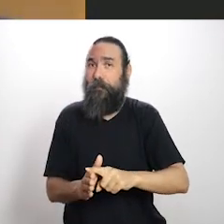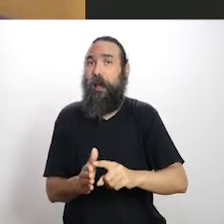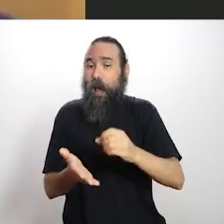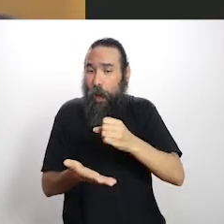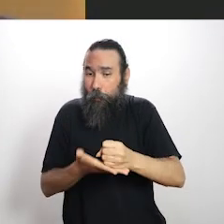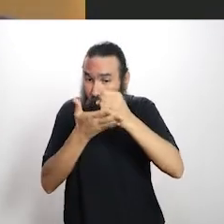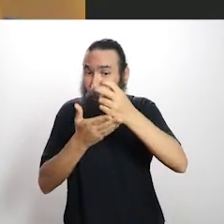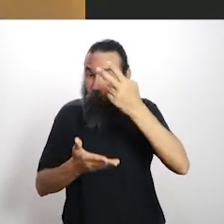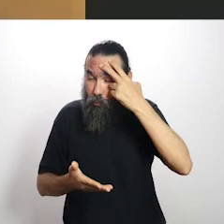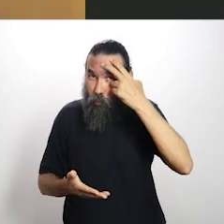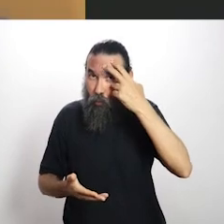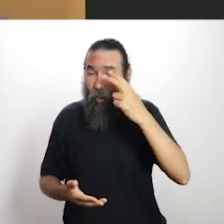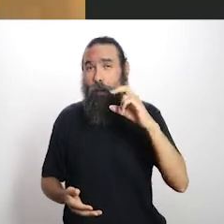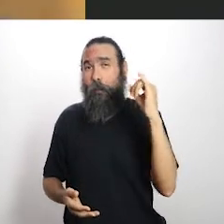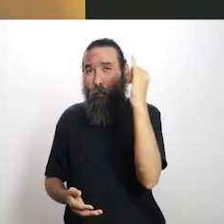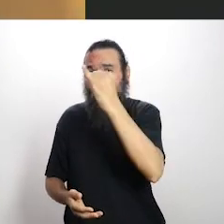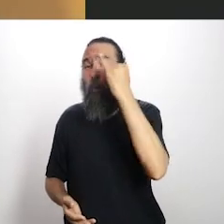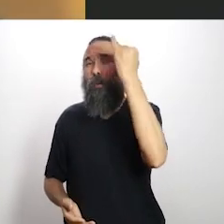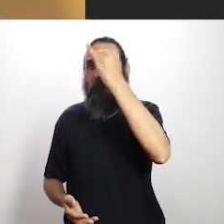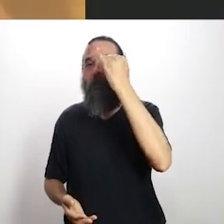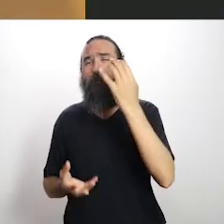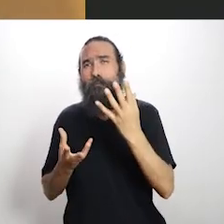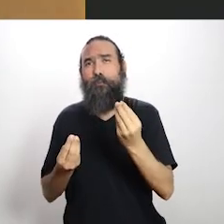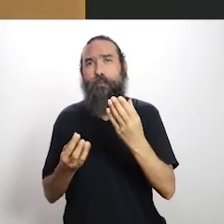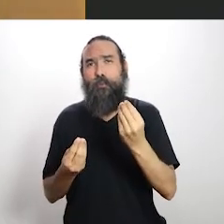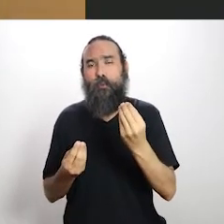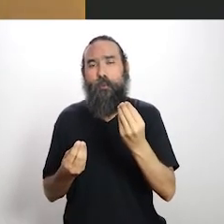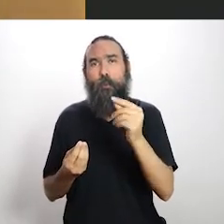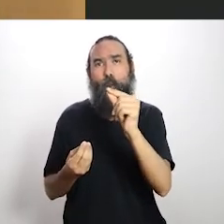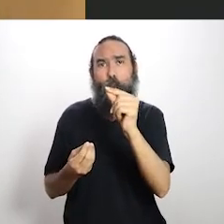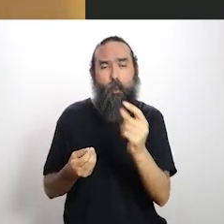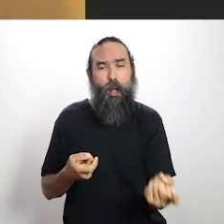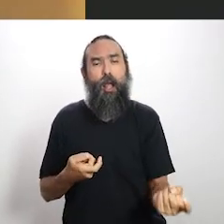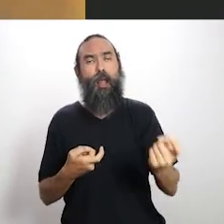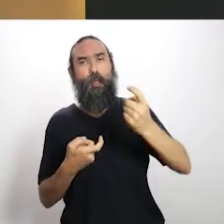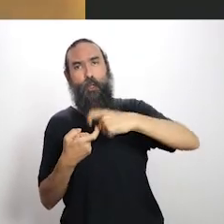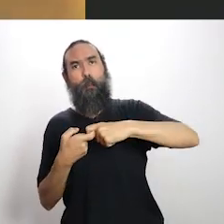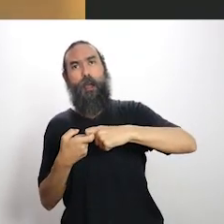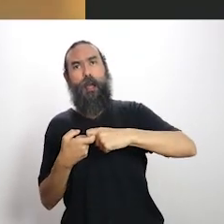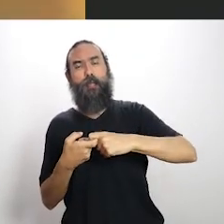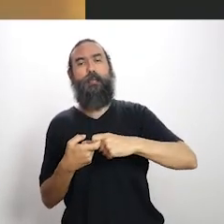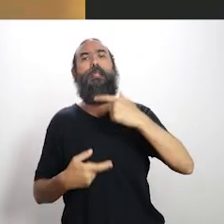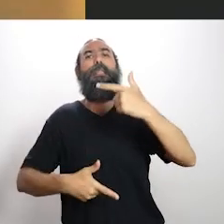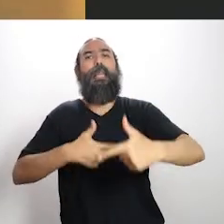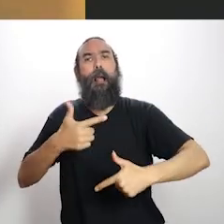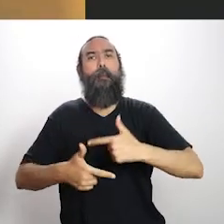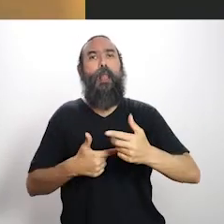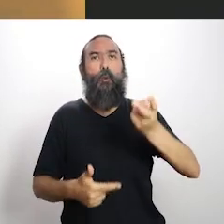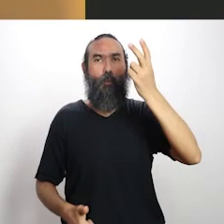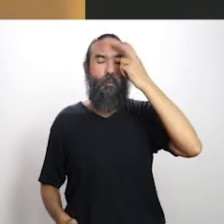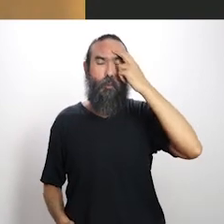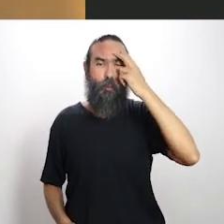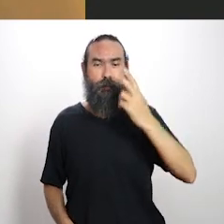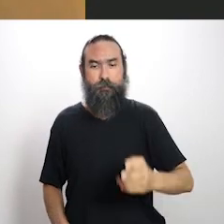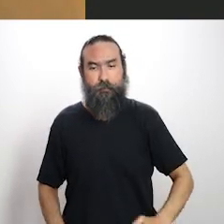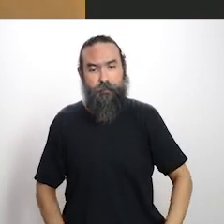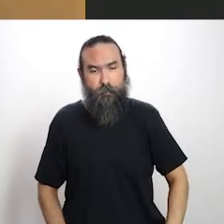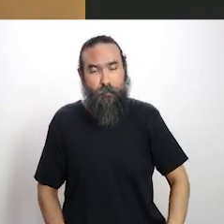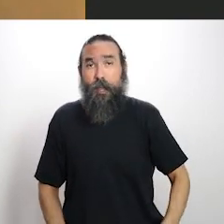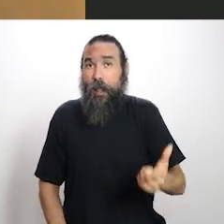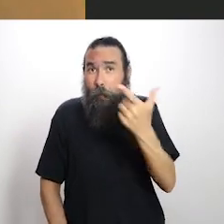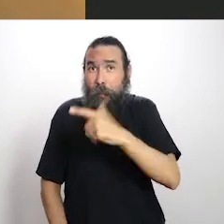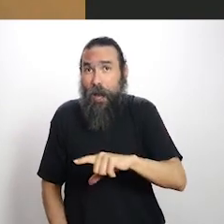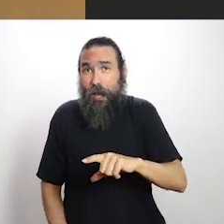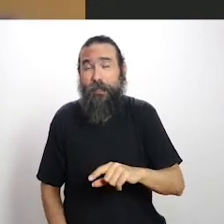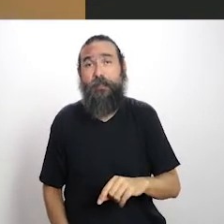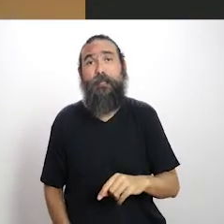os prognósticos dizem que a gente só estará livre numa perspectiva positiva e